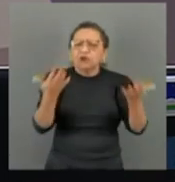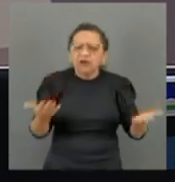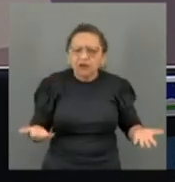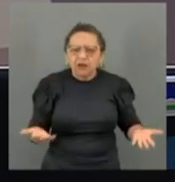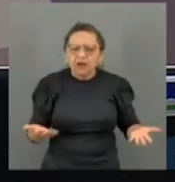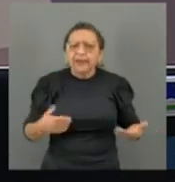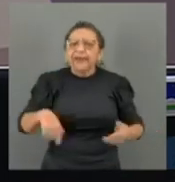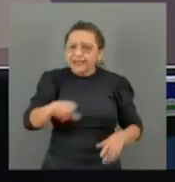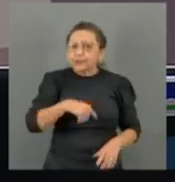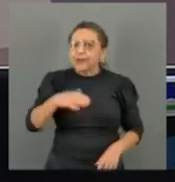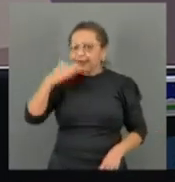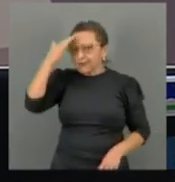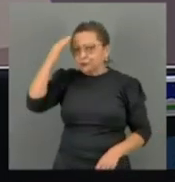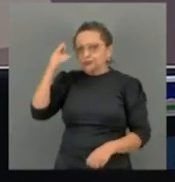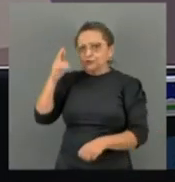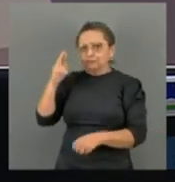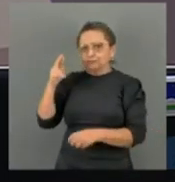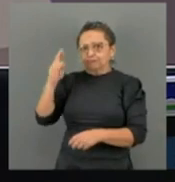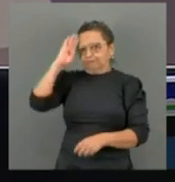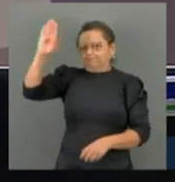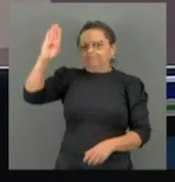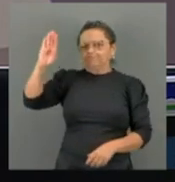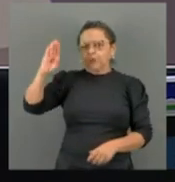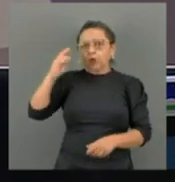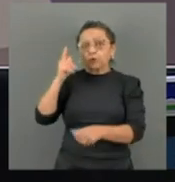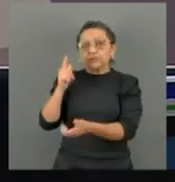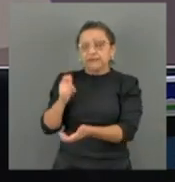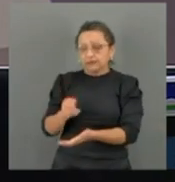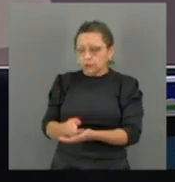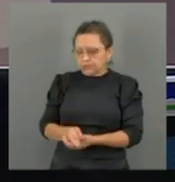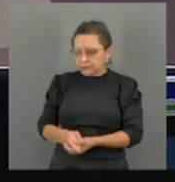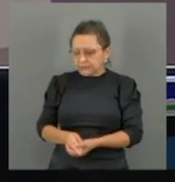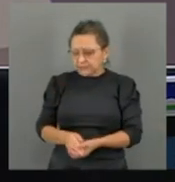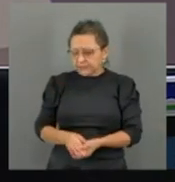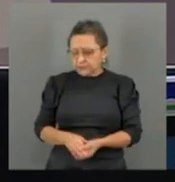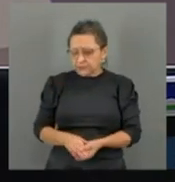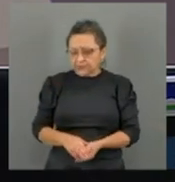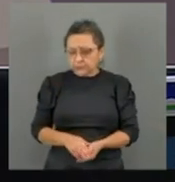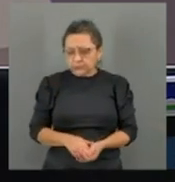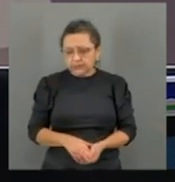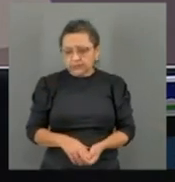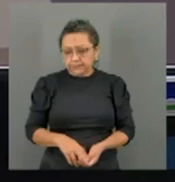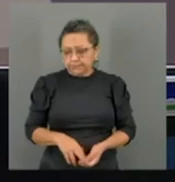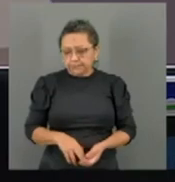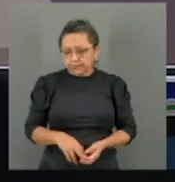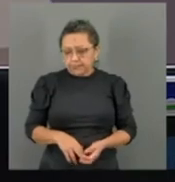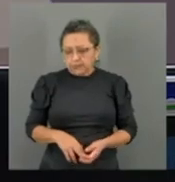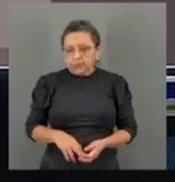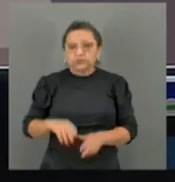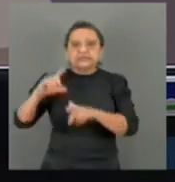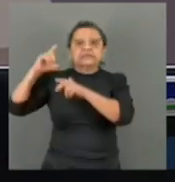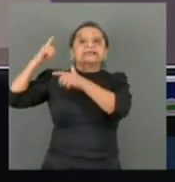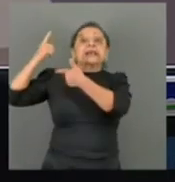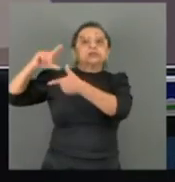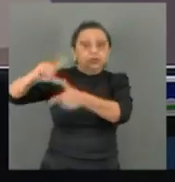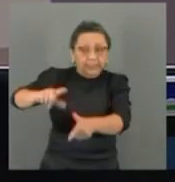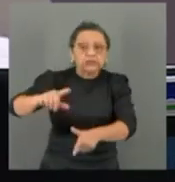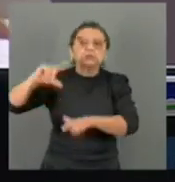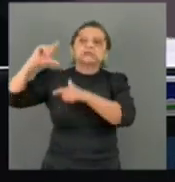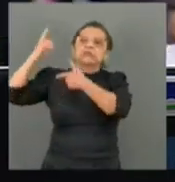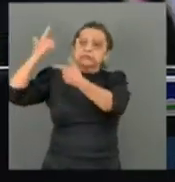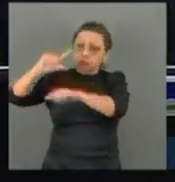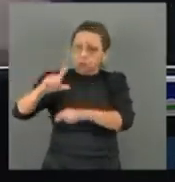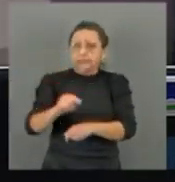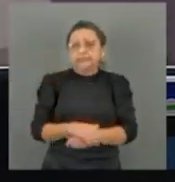os conservadores que queria prevenir a queimar a bandeira. Proibido. E